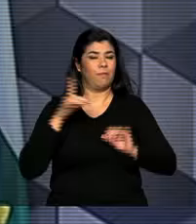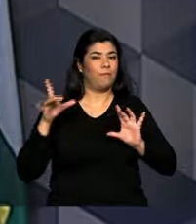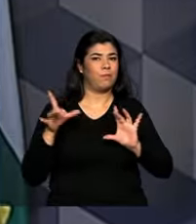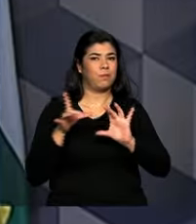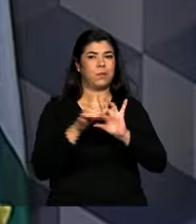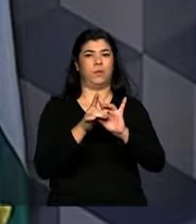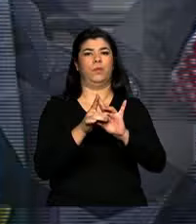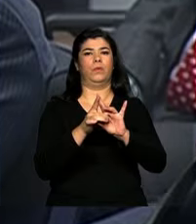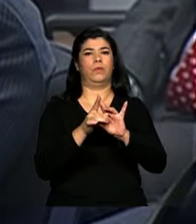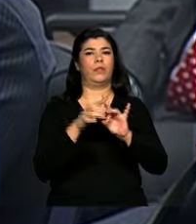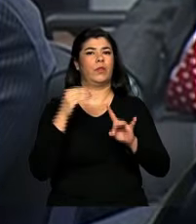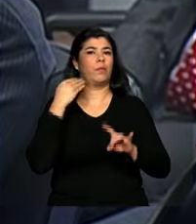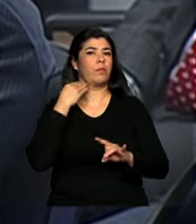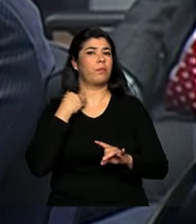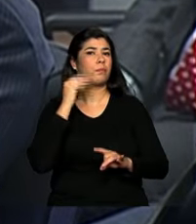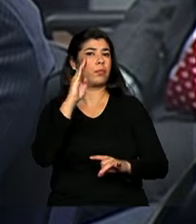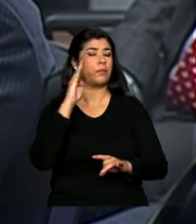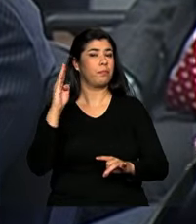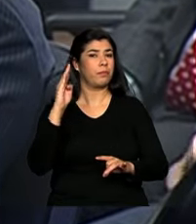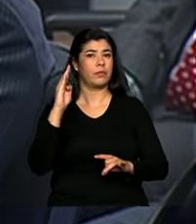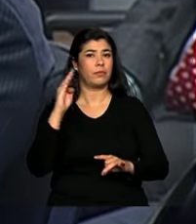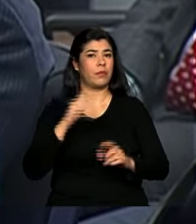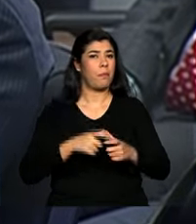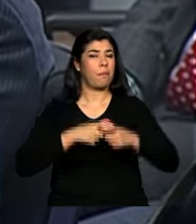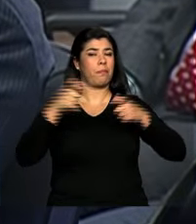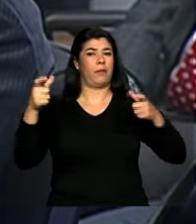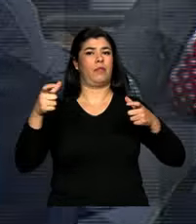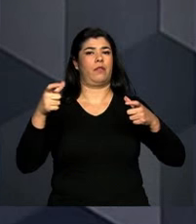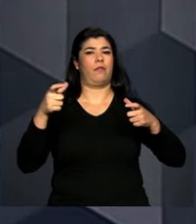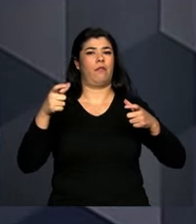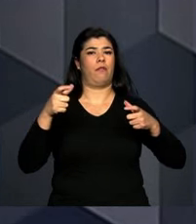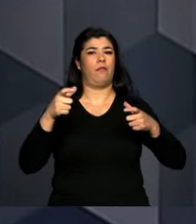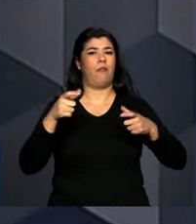sinergia entre o maior banco agrícola do mundo, que